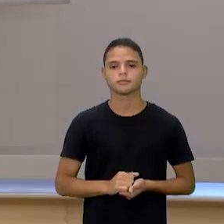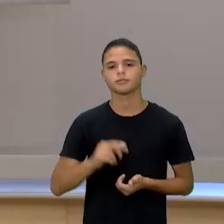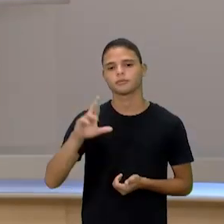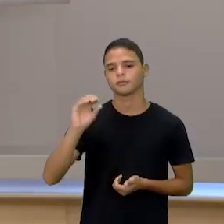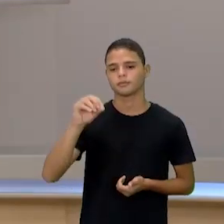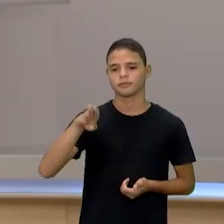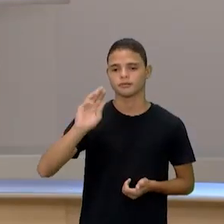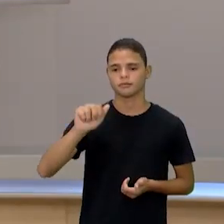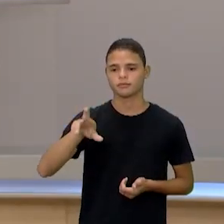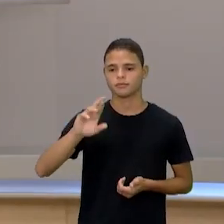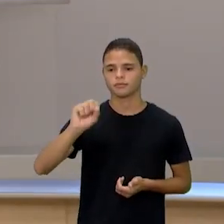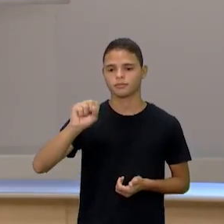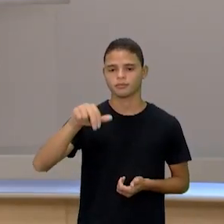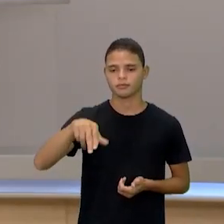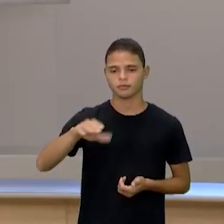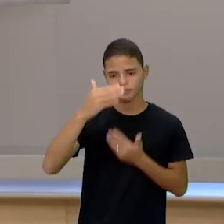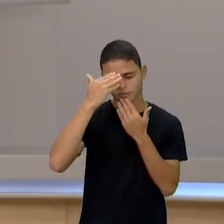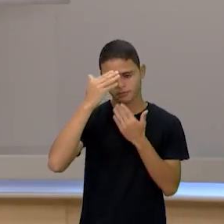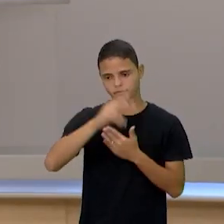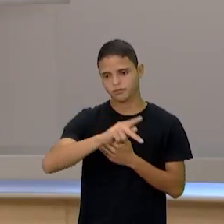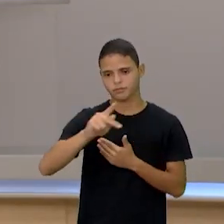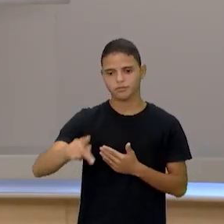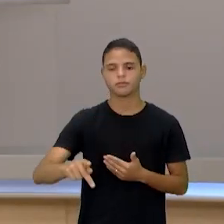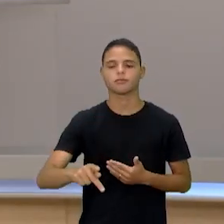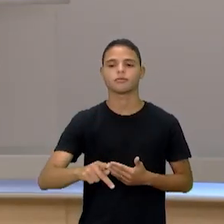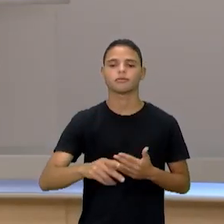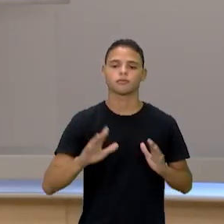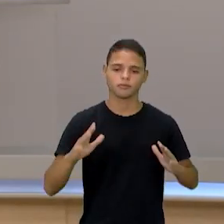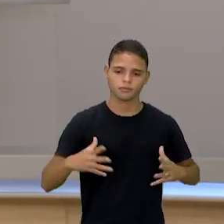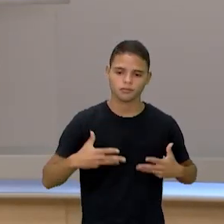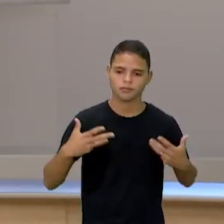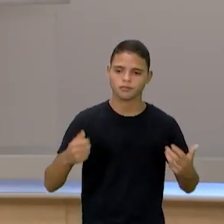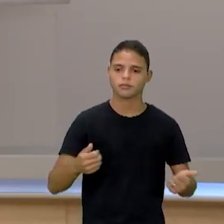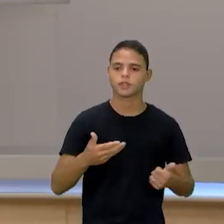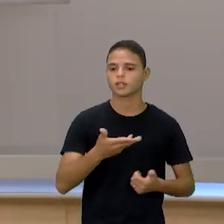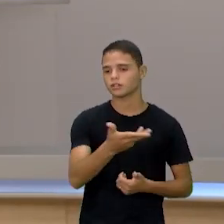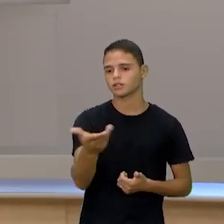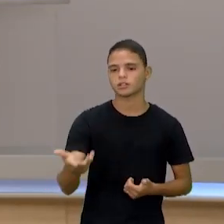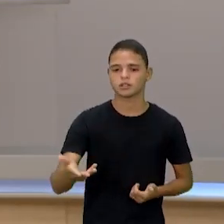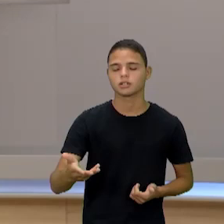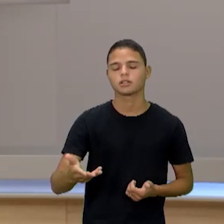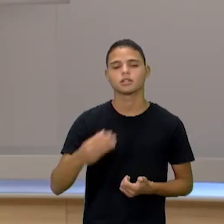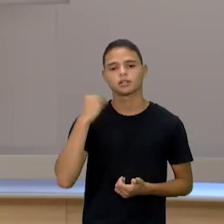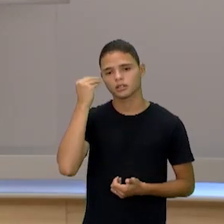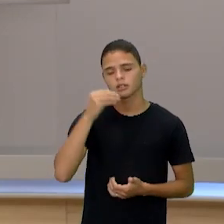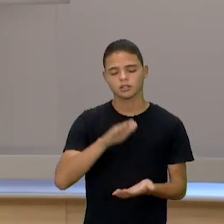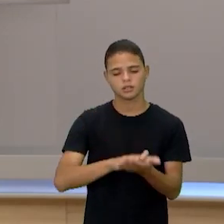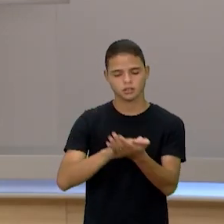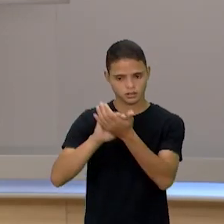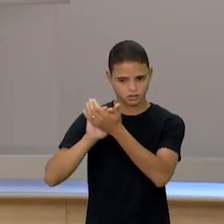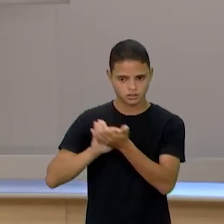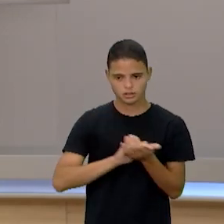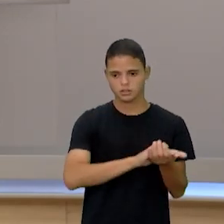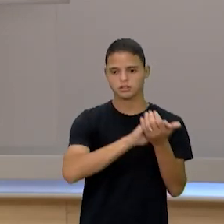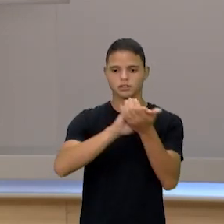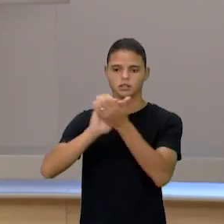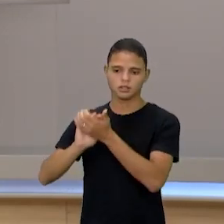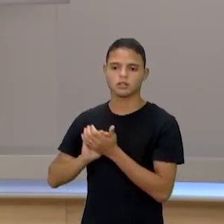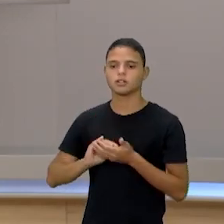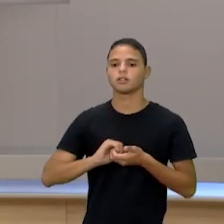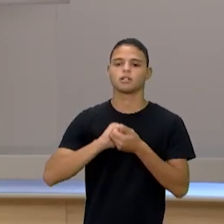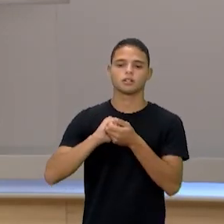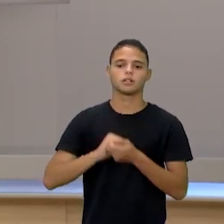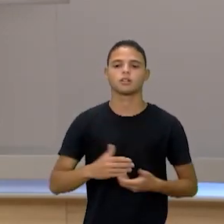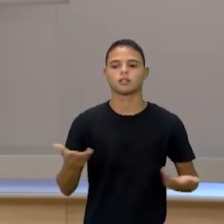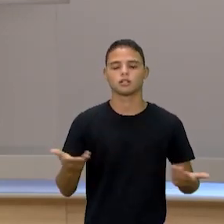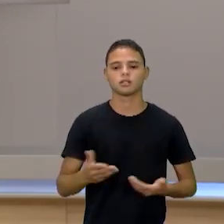Robson, nós que te agradecemos, os professores aqui também elogiam bastante a sua fala e te parabenizam aí pela participação excelente na